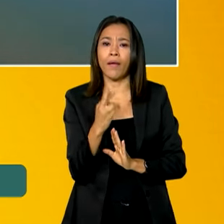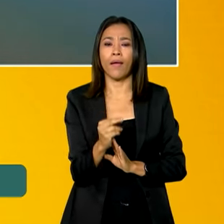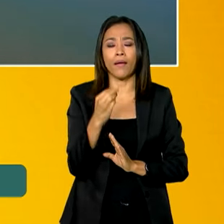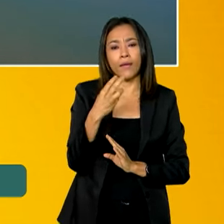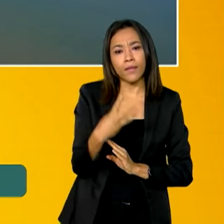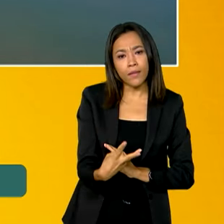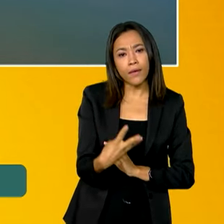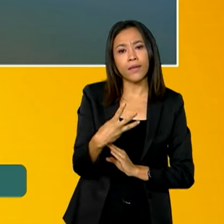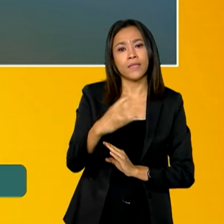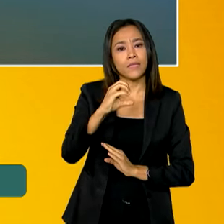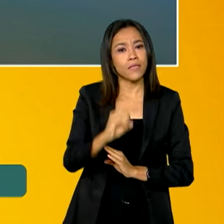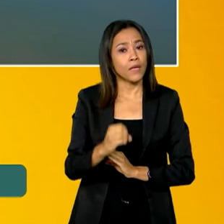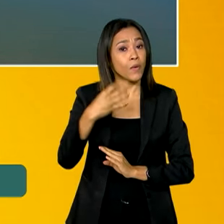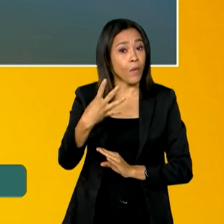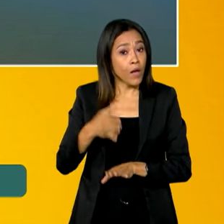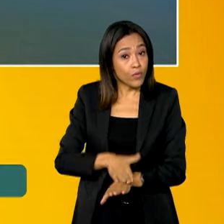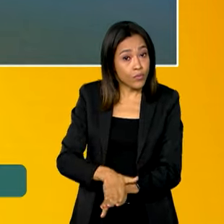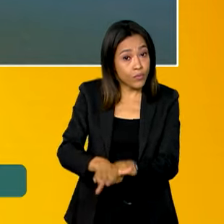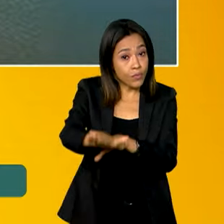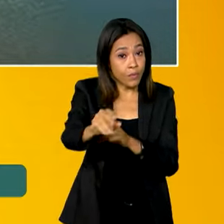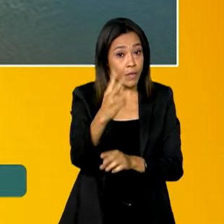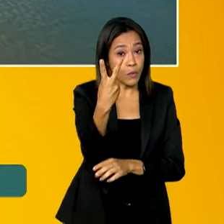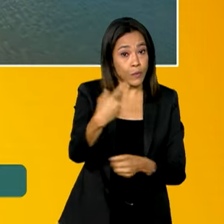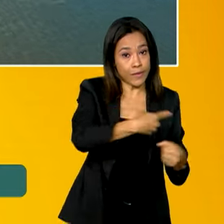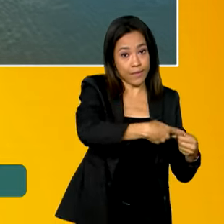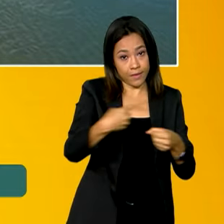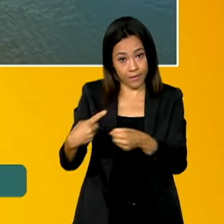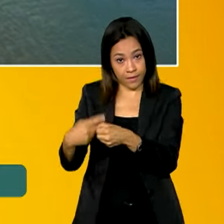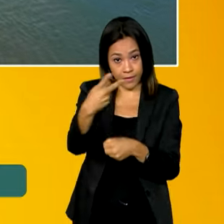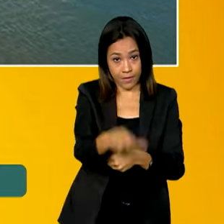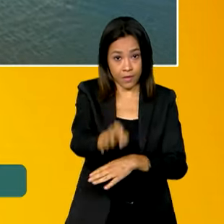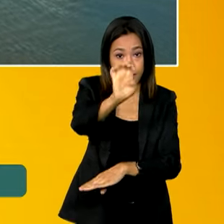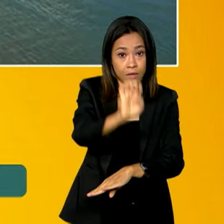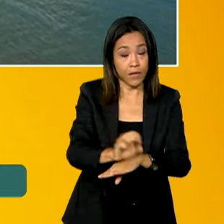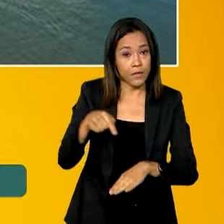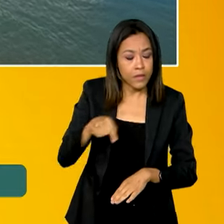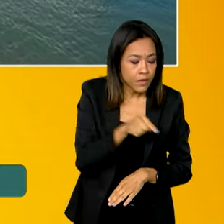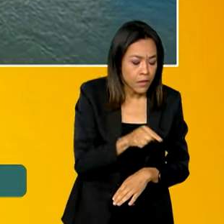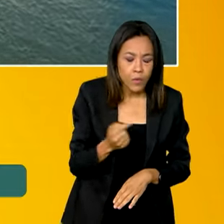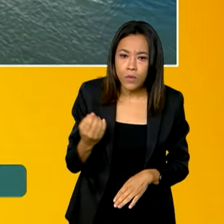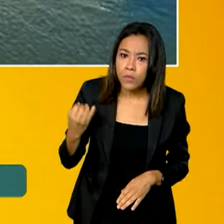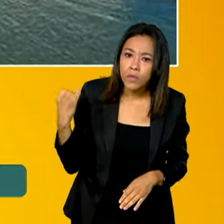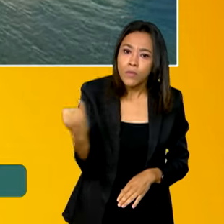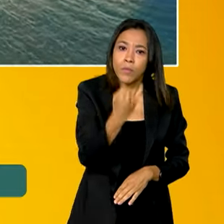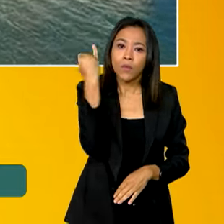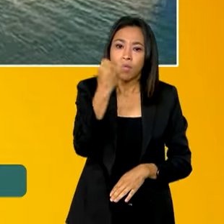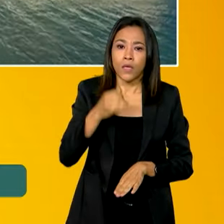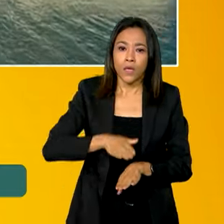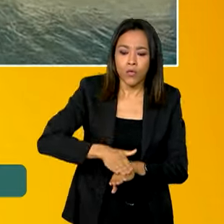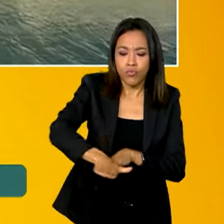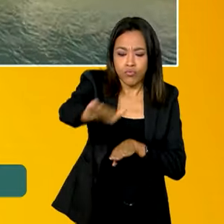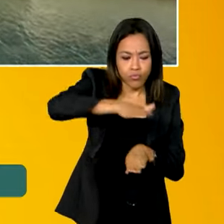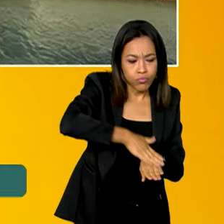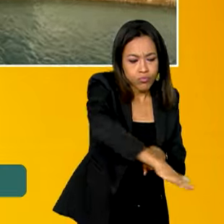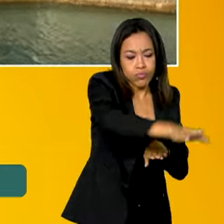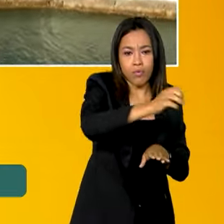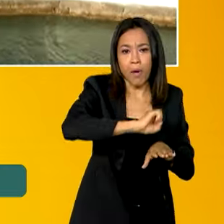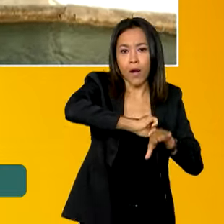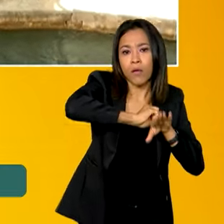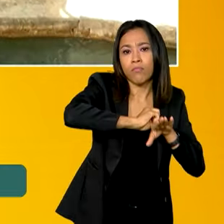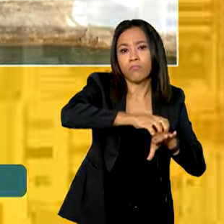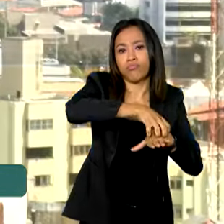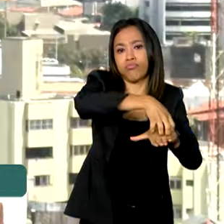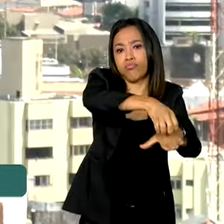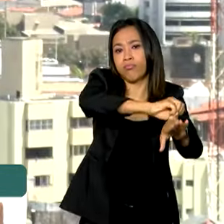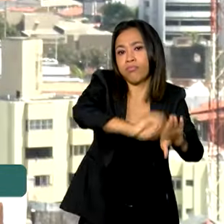BR-304 entre Parnamirim e Macaíba. Essa que é uma das vias mais importantes para escoamento da produção aqui do Rio